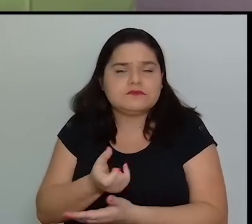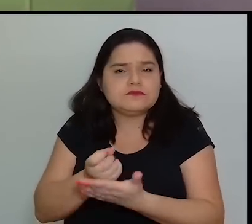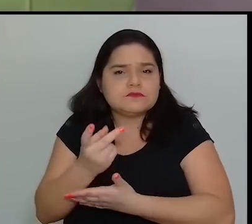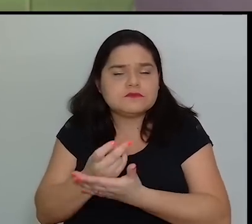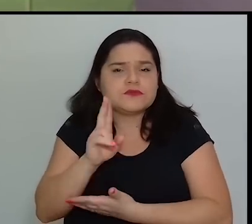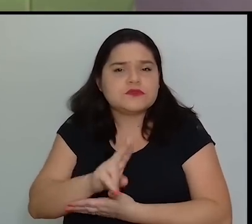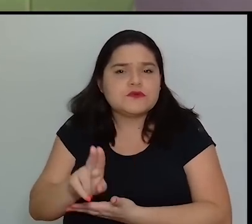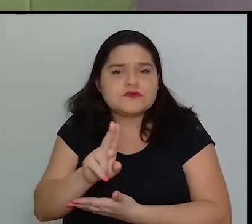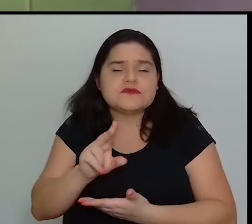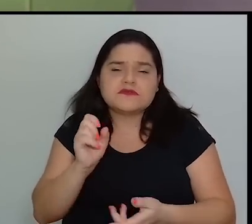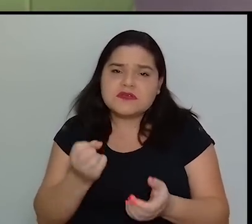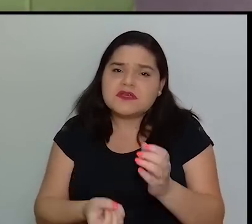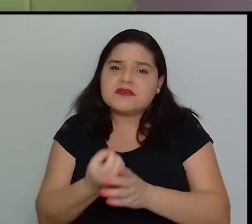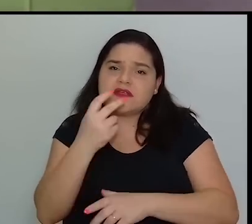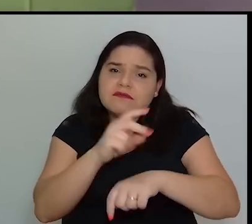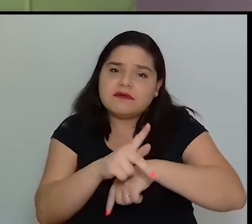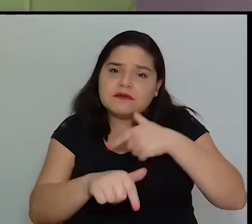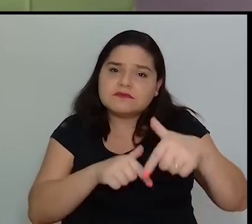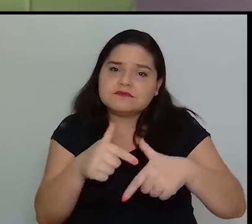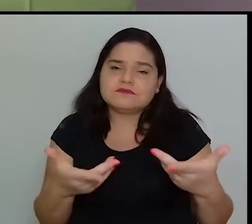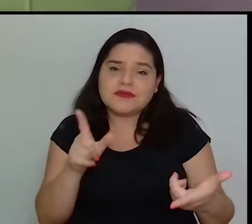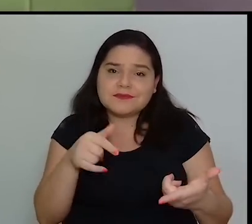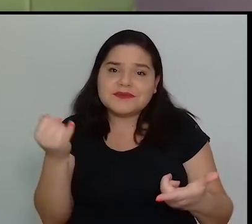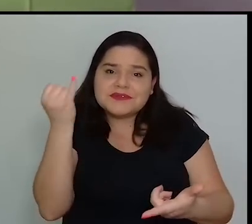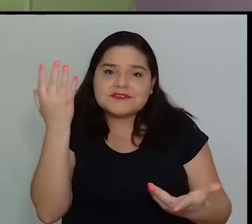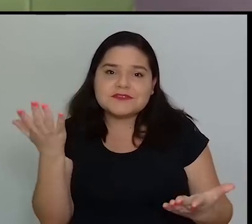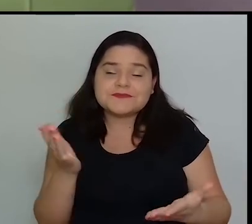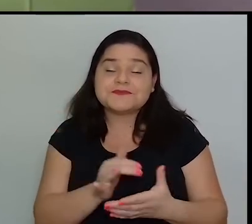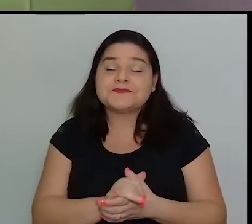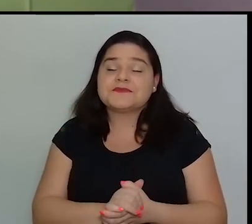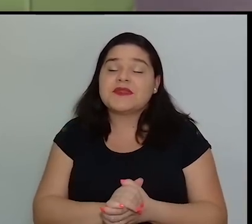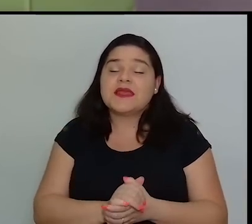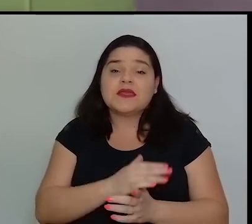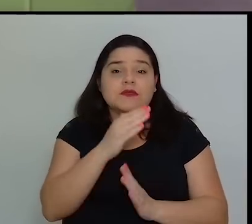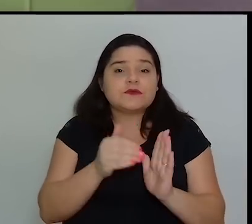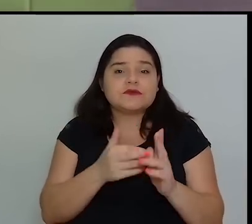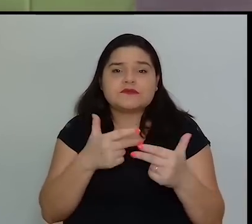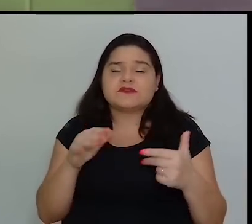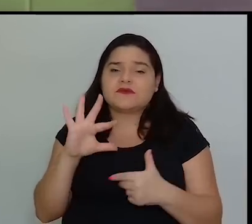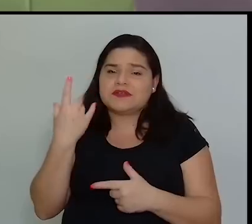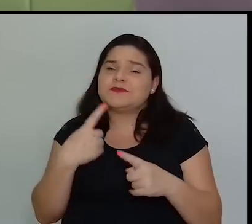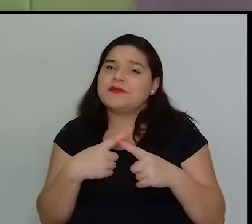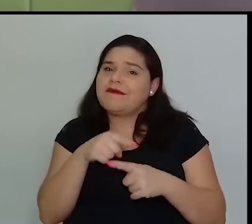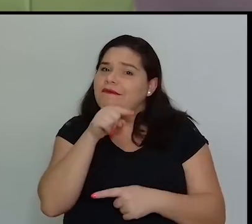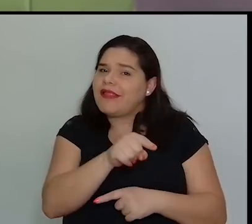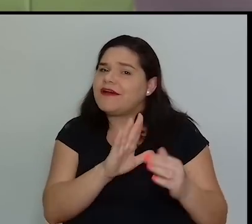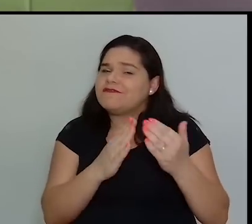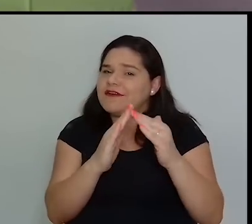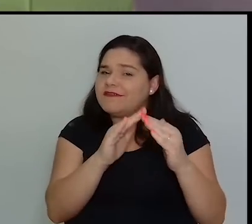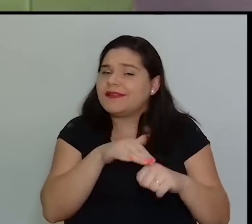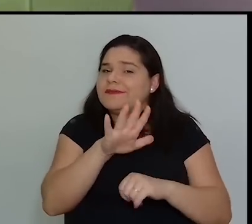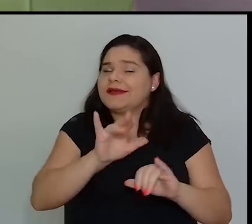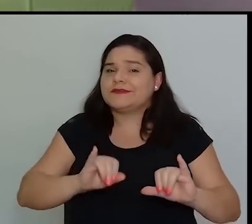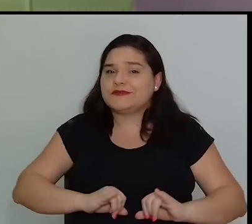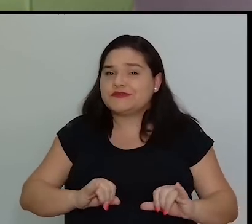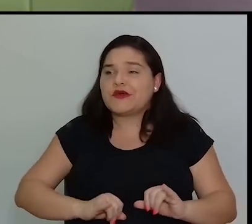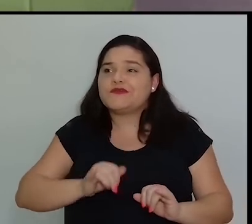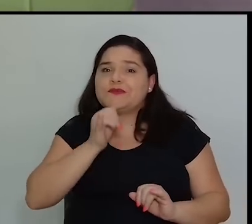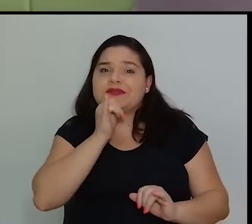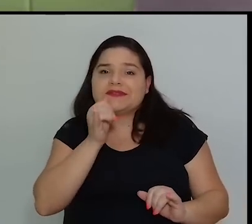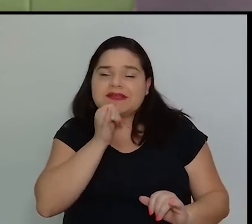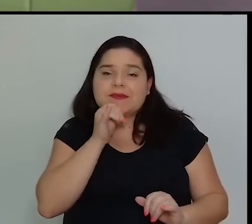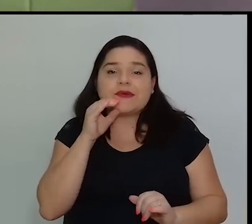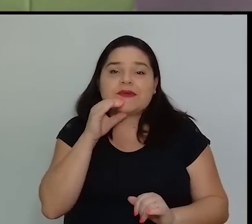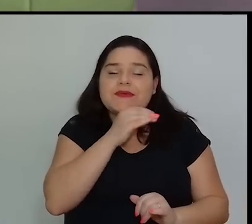gera emprego né então e por fim tudo isso acontece porque também na favela que é mais sofre por exemplo com